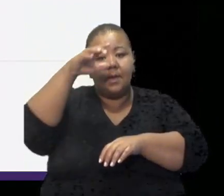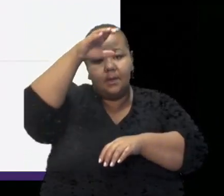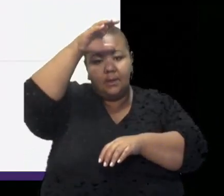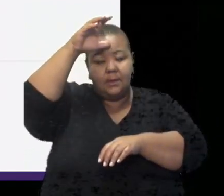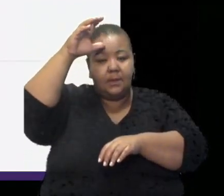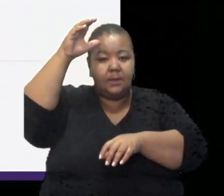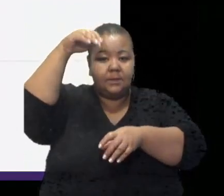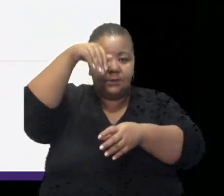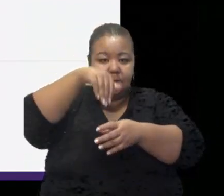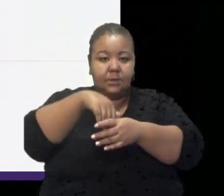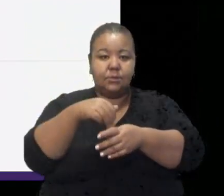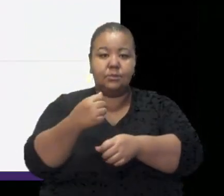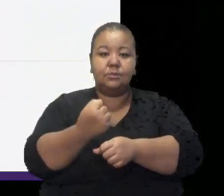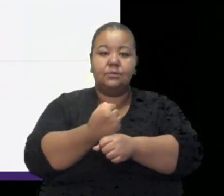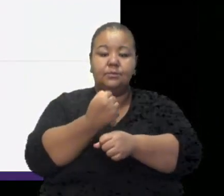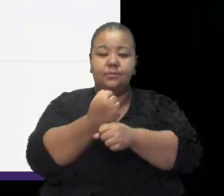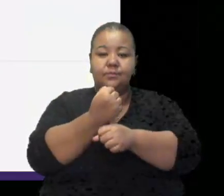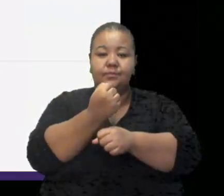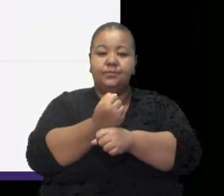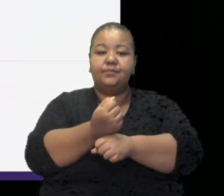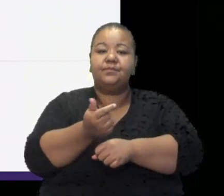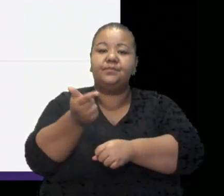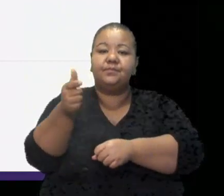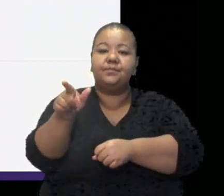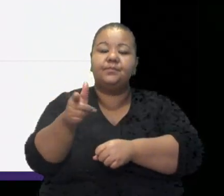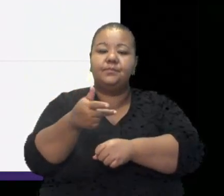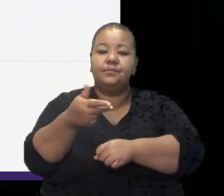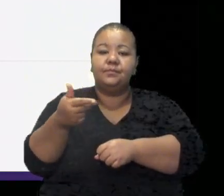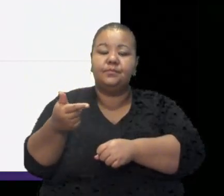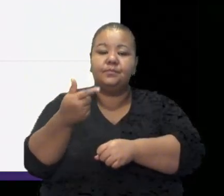dentro do processo produtivo. Outro